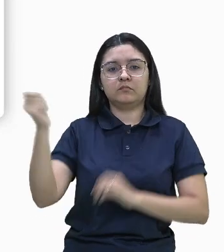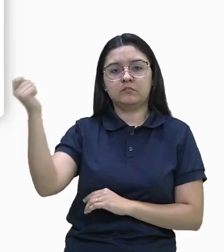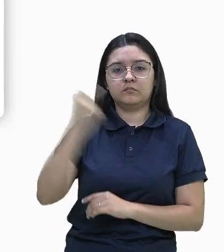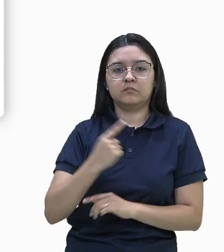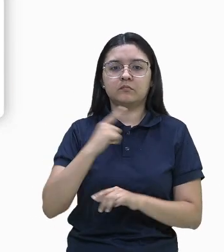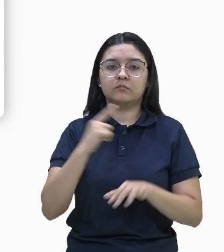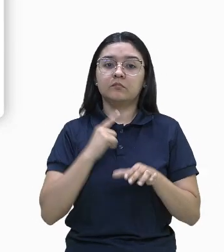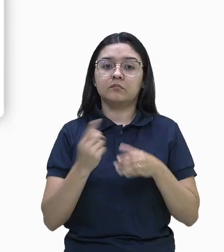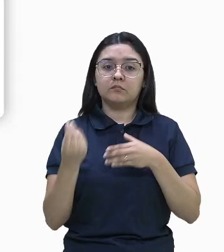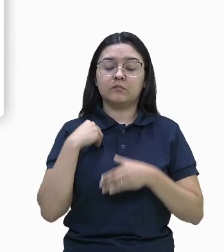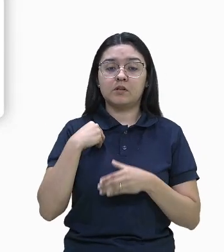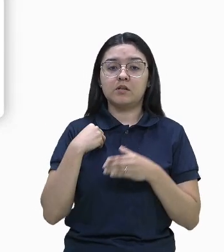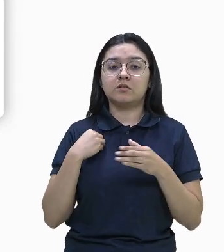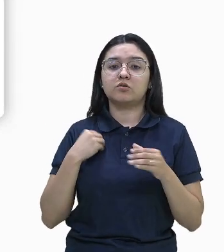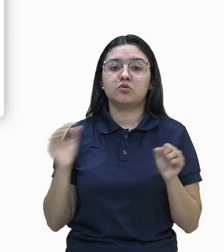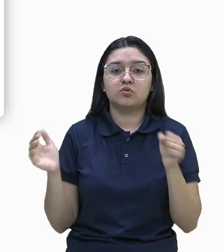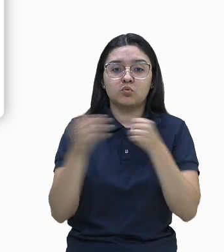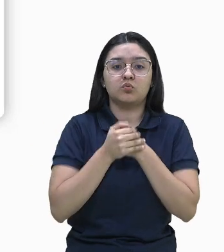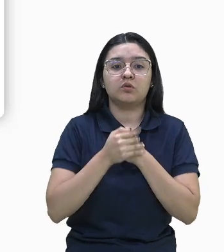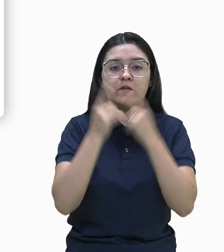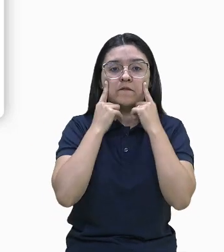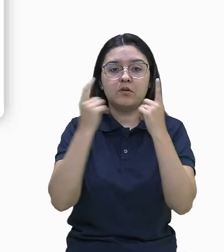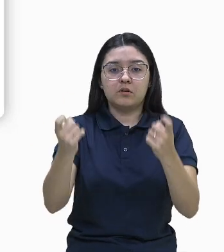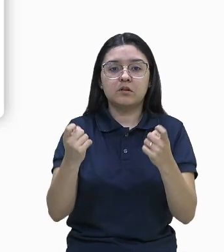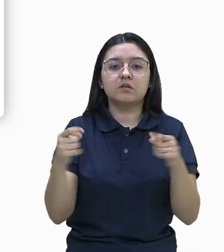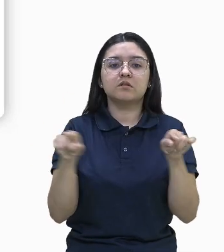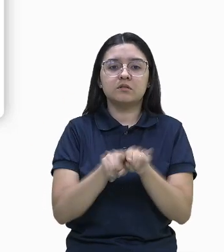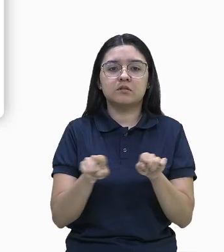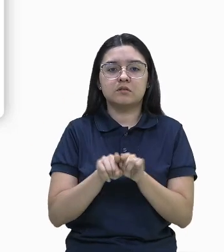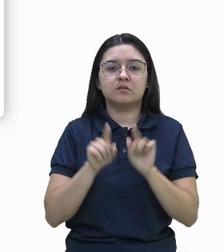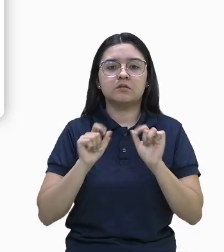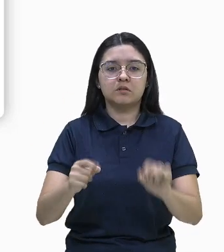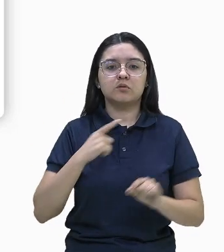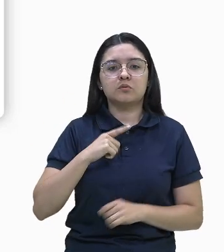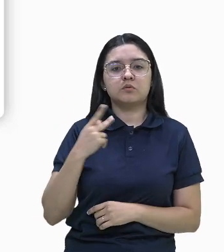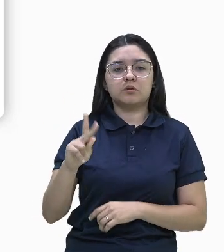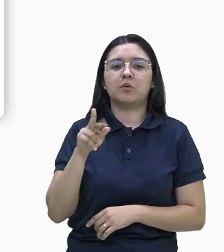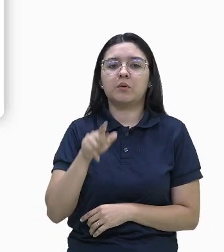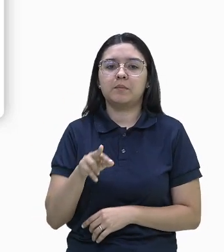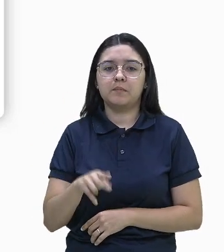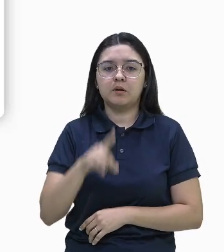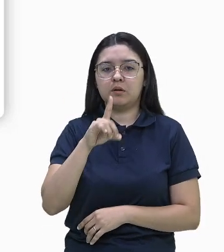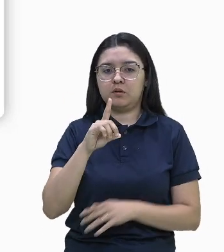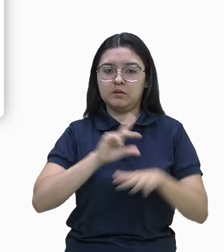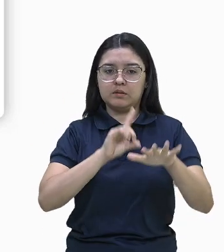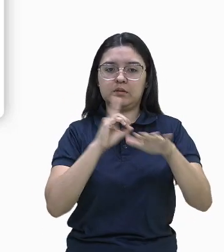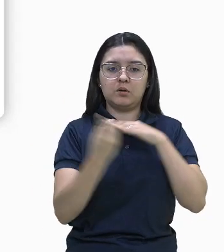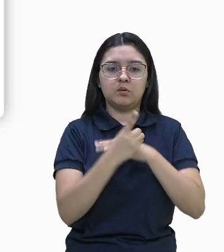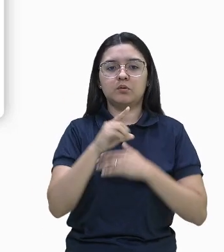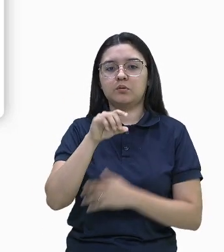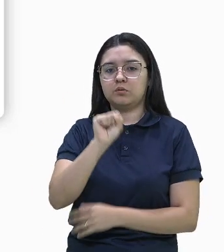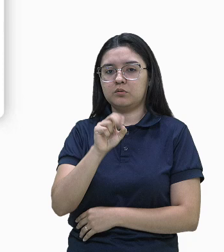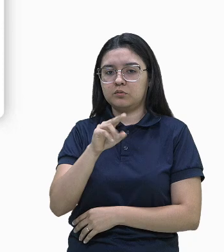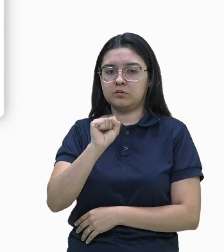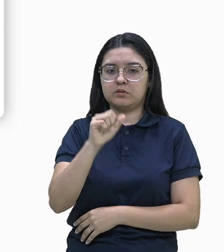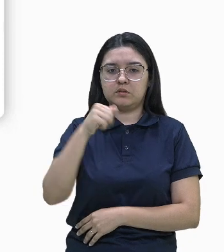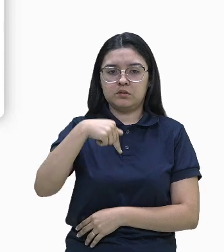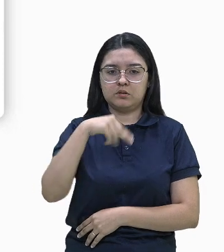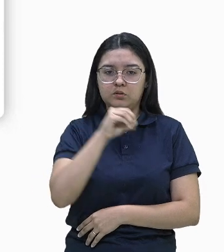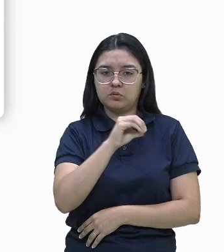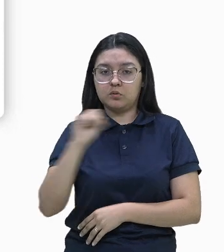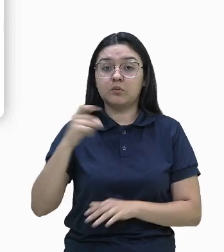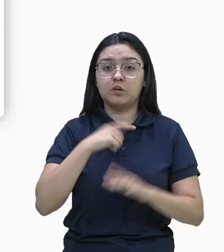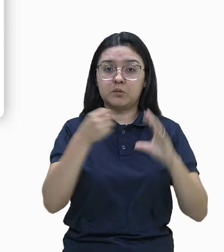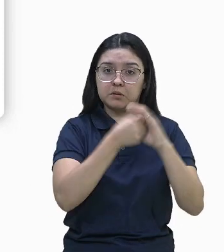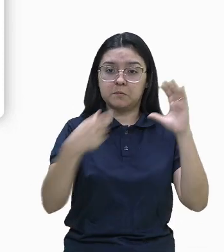escondera da violência e malfeitos do irmão, o deus Susanoo. certo? Então aí nós temos algumas